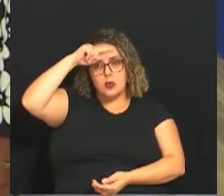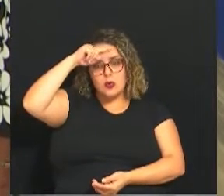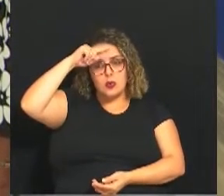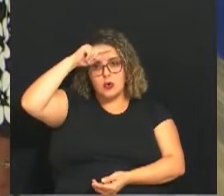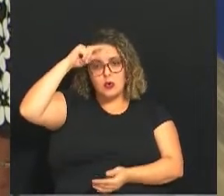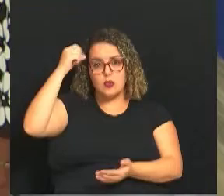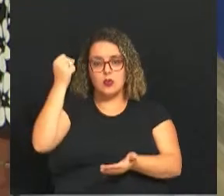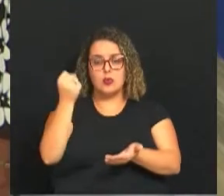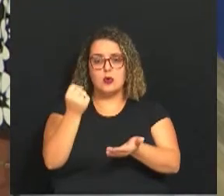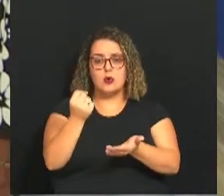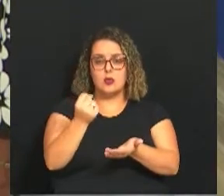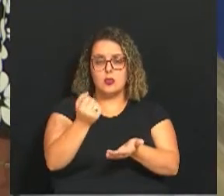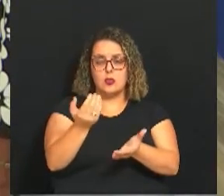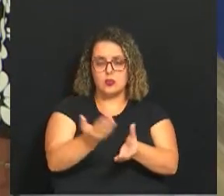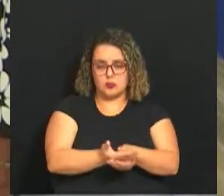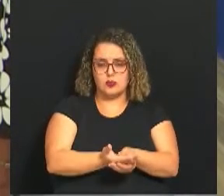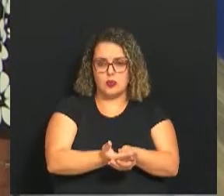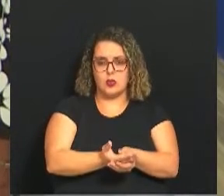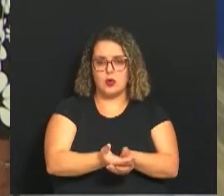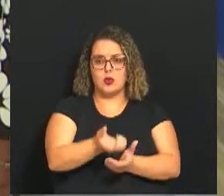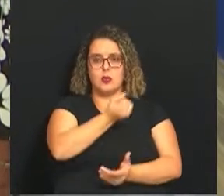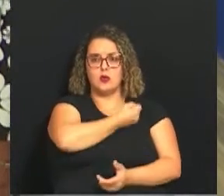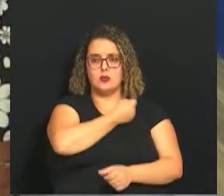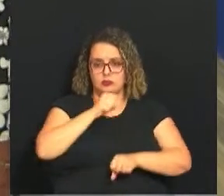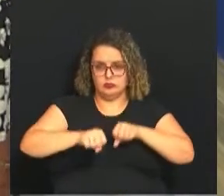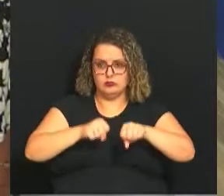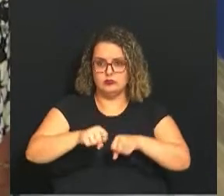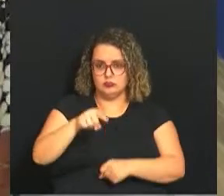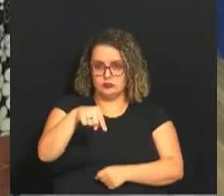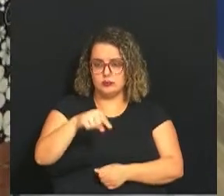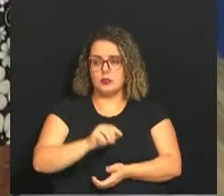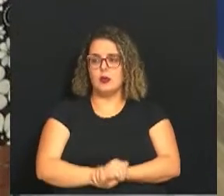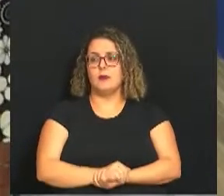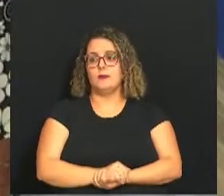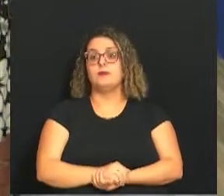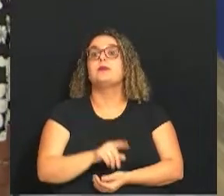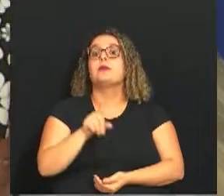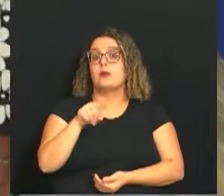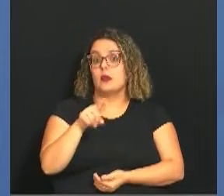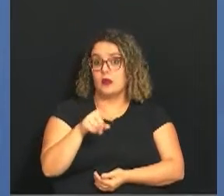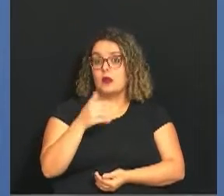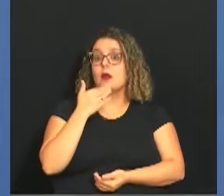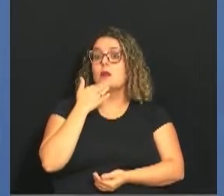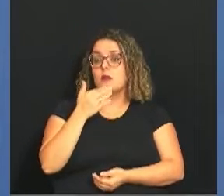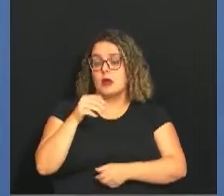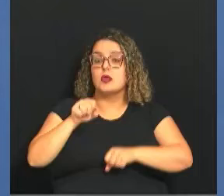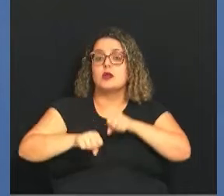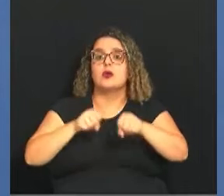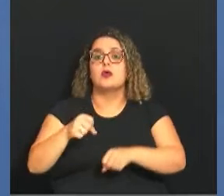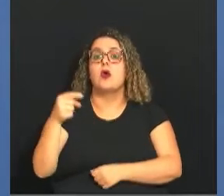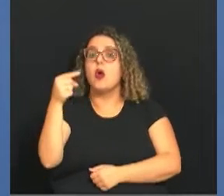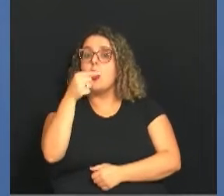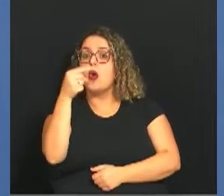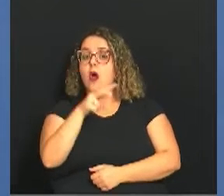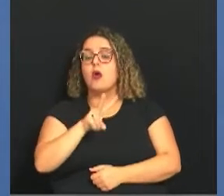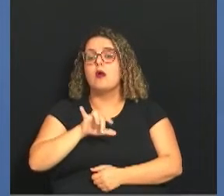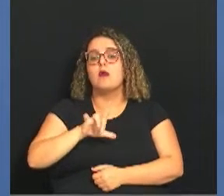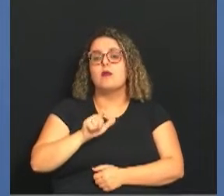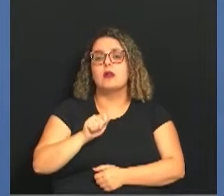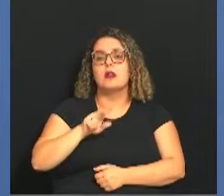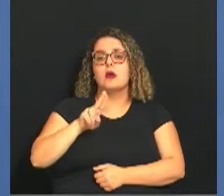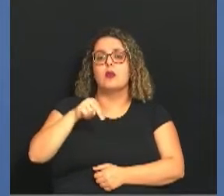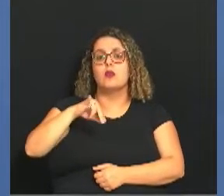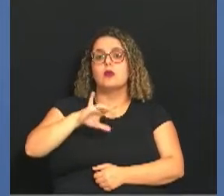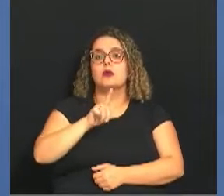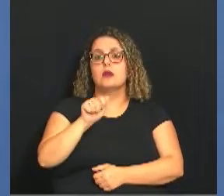um requerimento porque ele quer mais ciclovia na cidade. Dessa vez o vereador pede ciclovia lá na Vila União e a